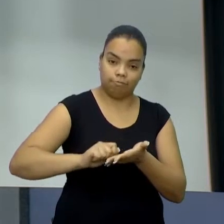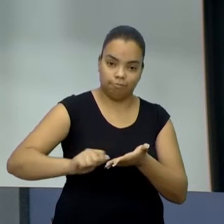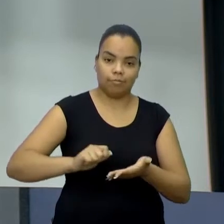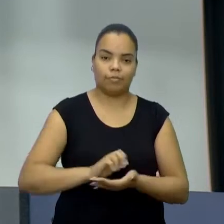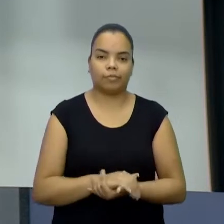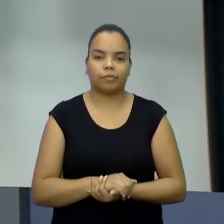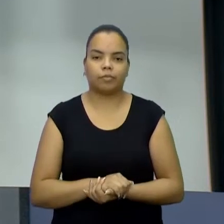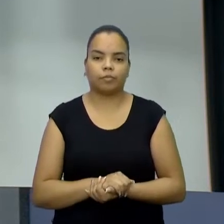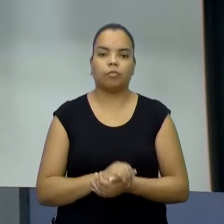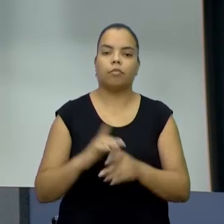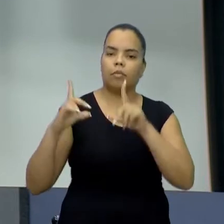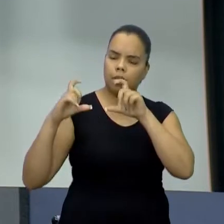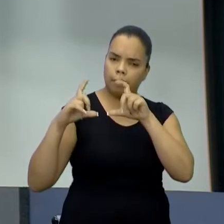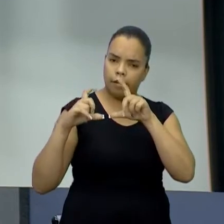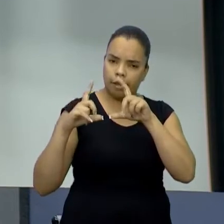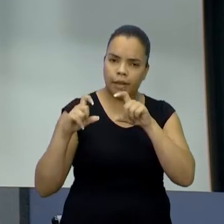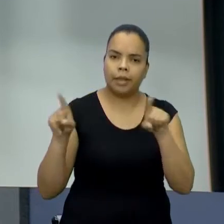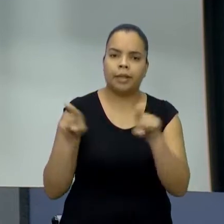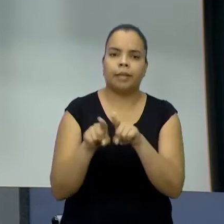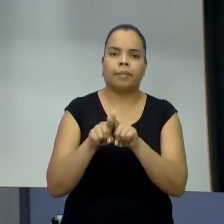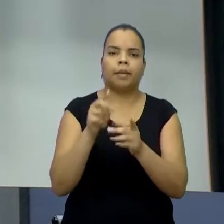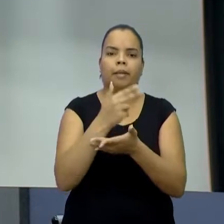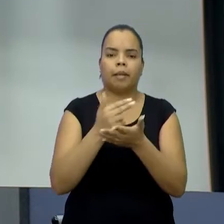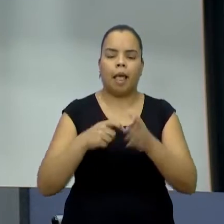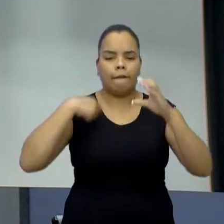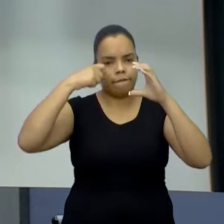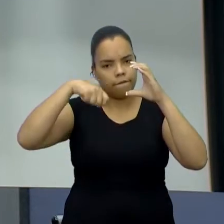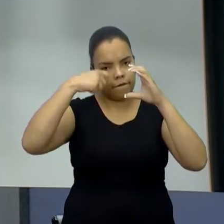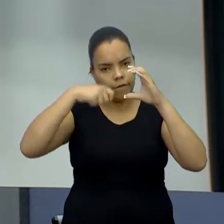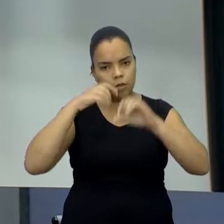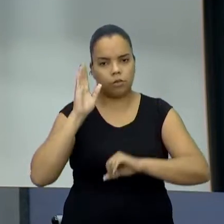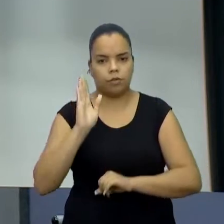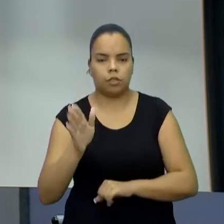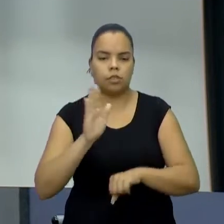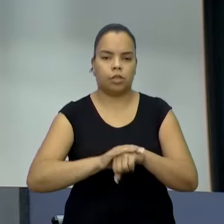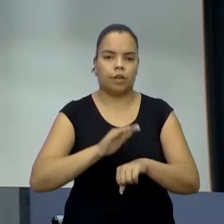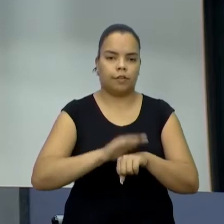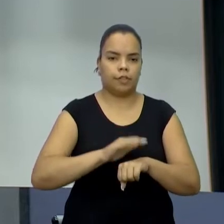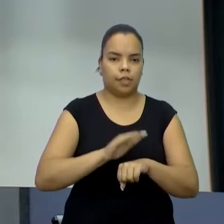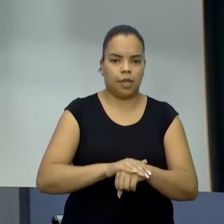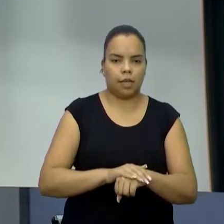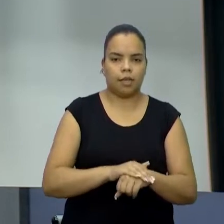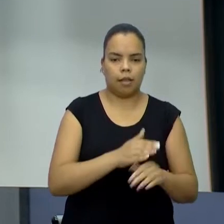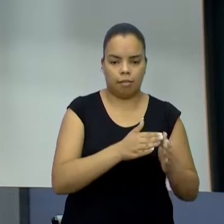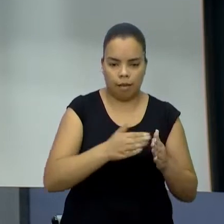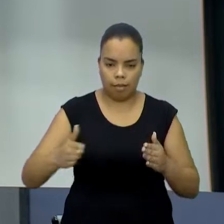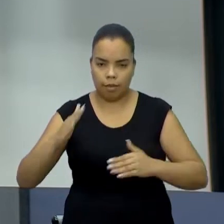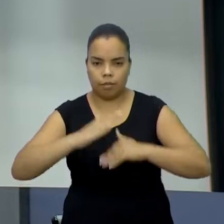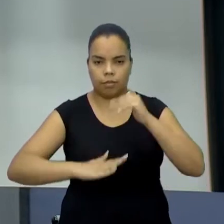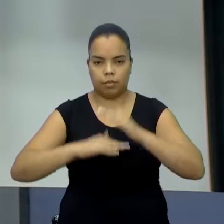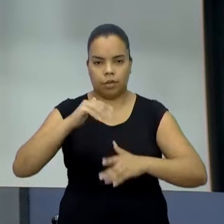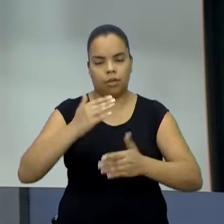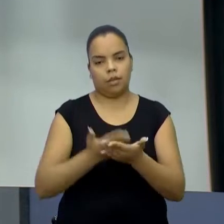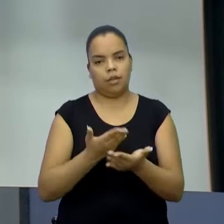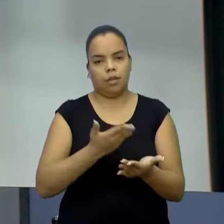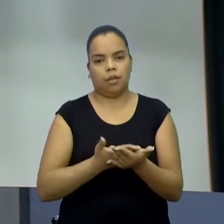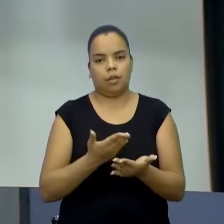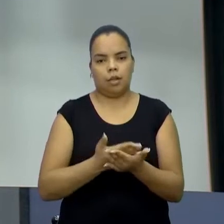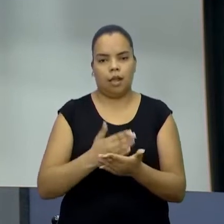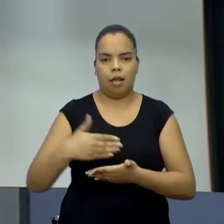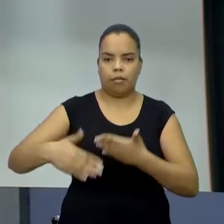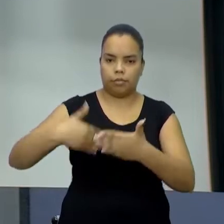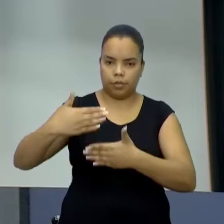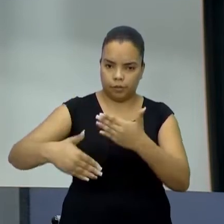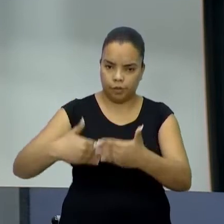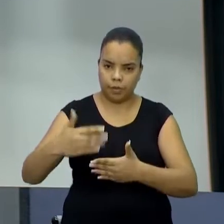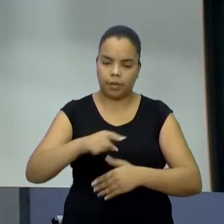escritos, fotográficos e também dos vídeos que vocês devem ter feito, as aulas práticas de todos os desenvolvimentos de